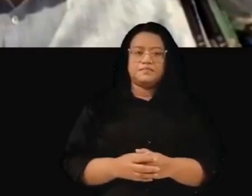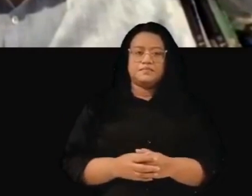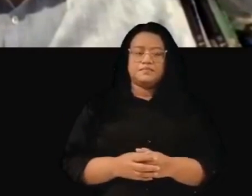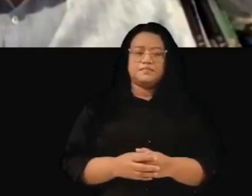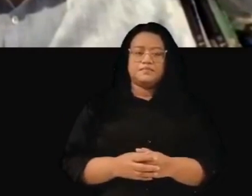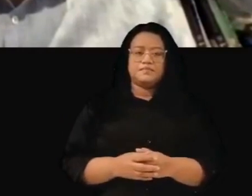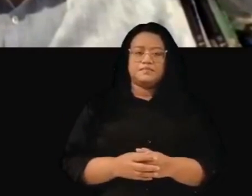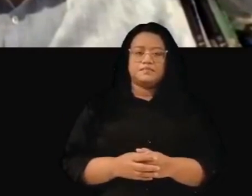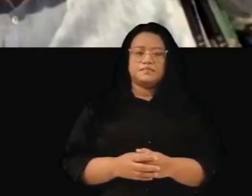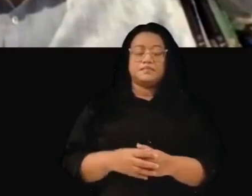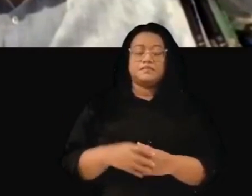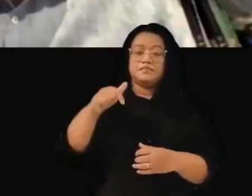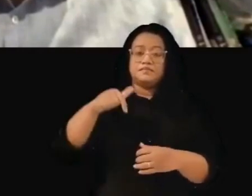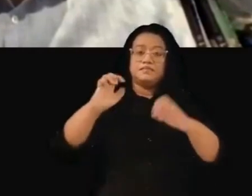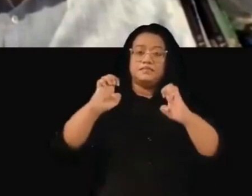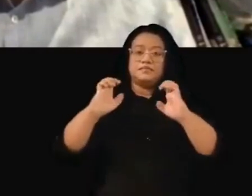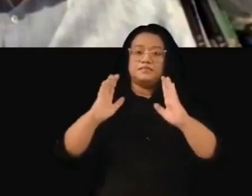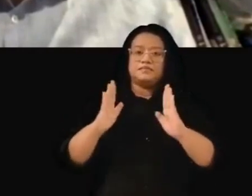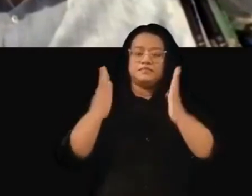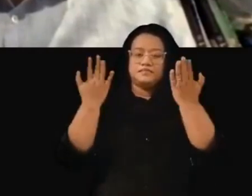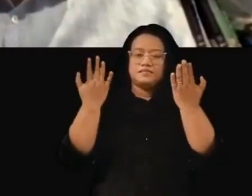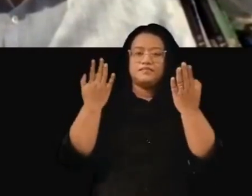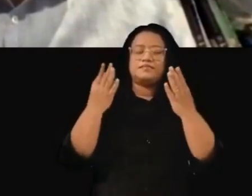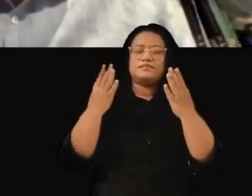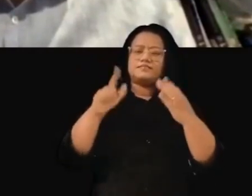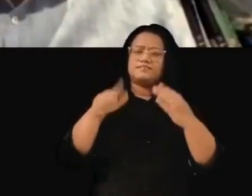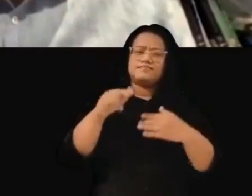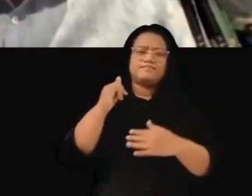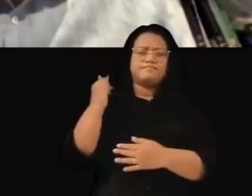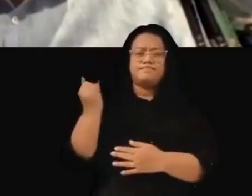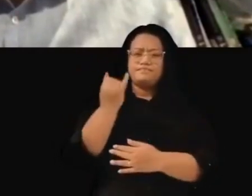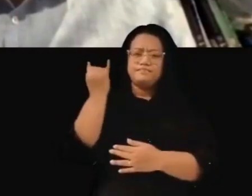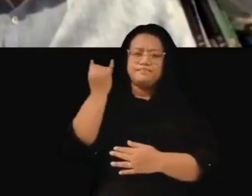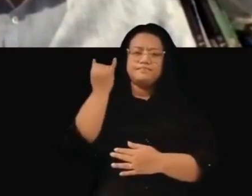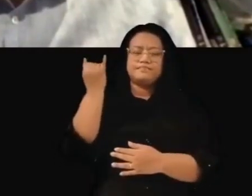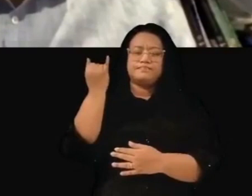Este evento é de grande importância.